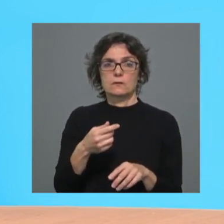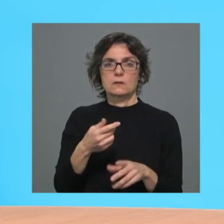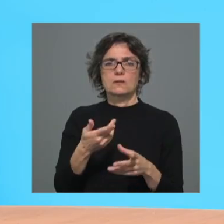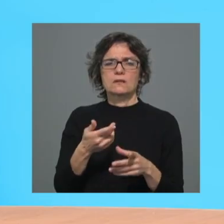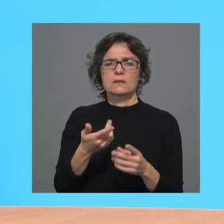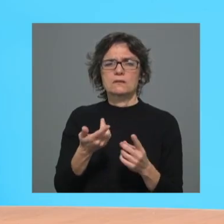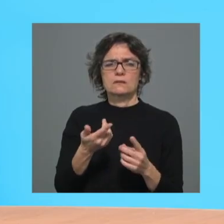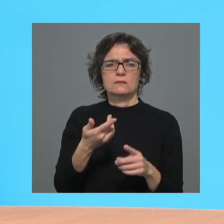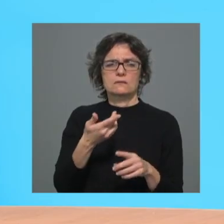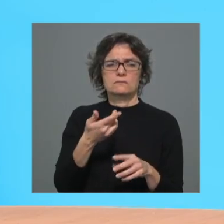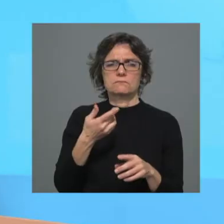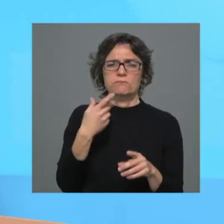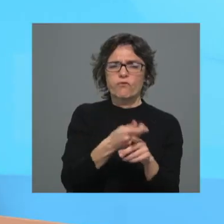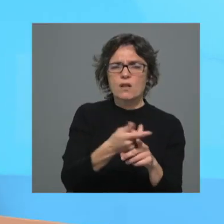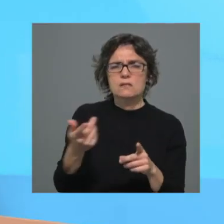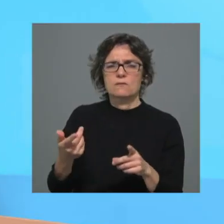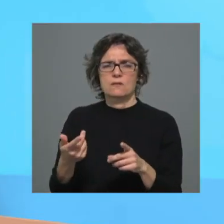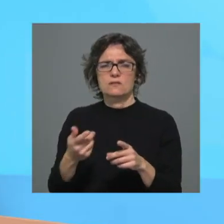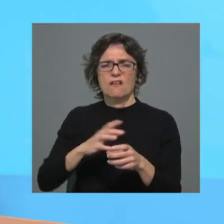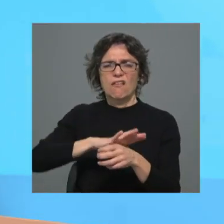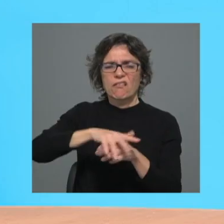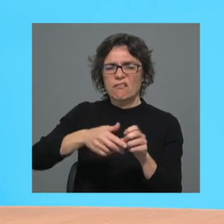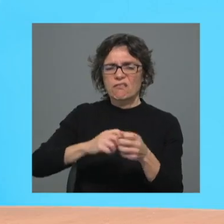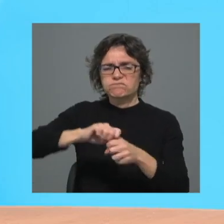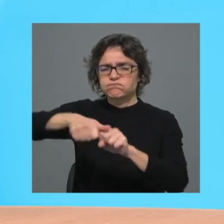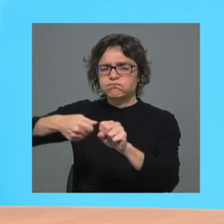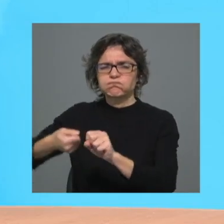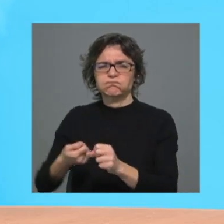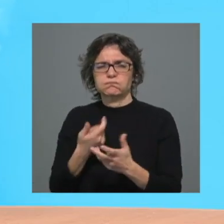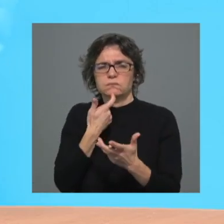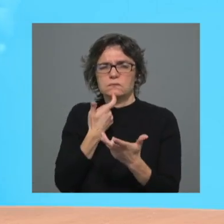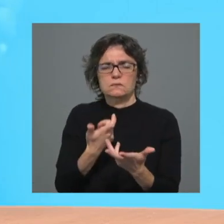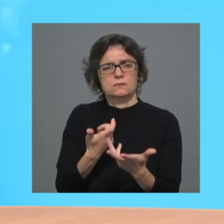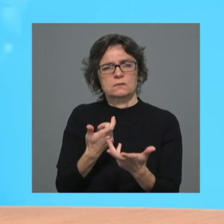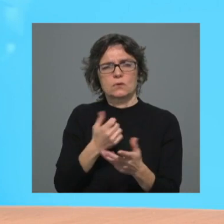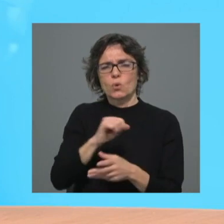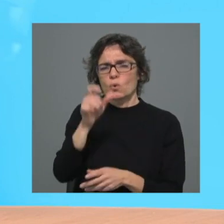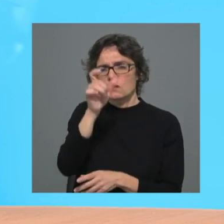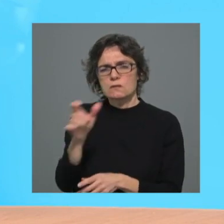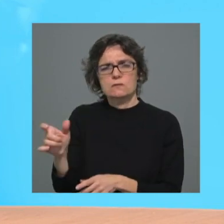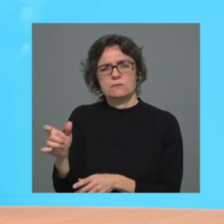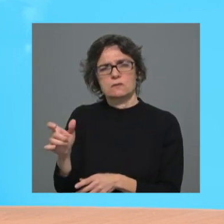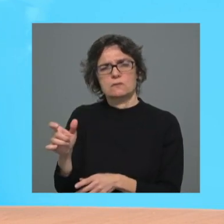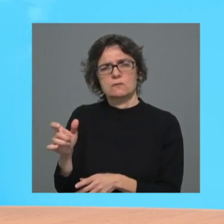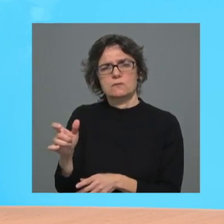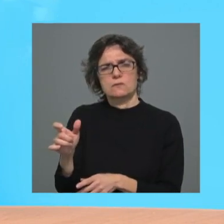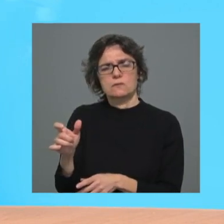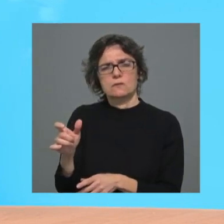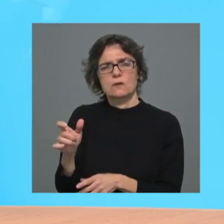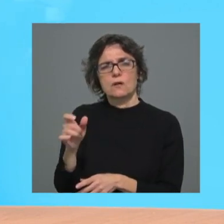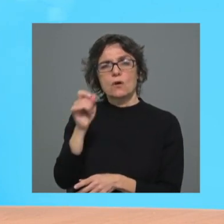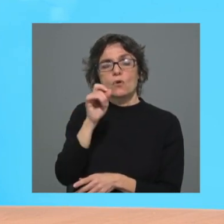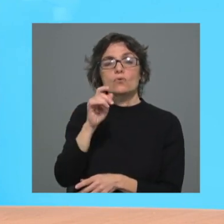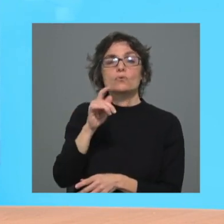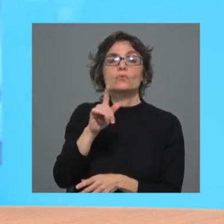canibalismo forçado e de outras quantidades de atrocidades que foram feitas contra aquelas pessoas do leste da República Democrática do Congo, onde a